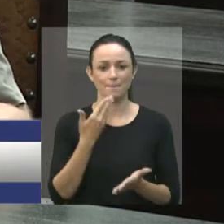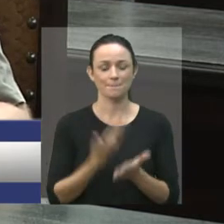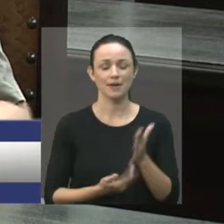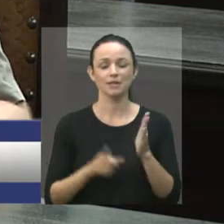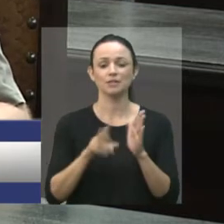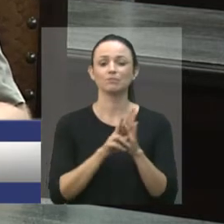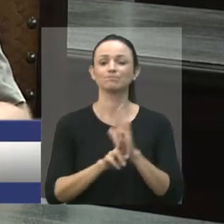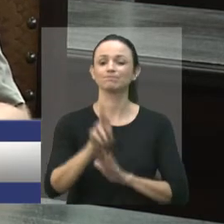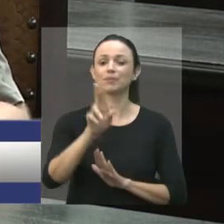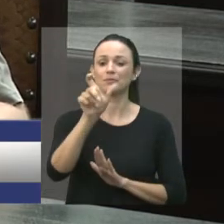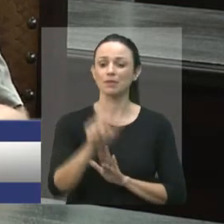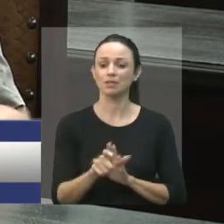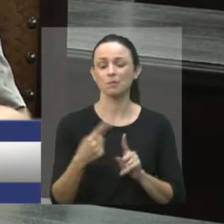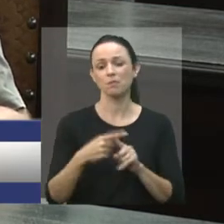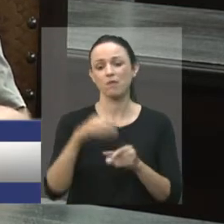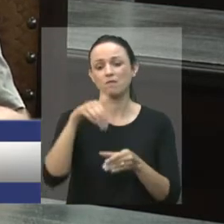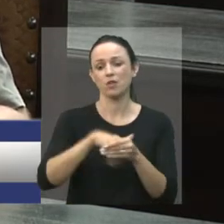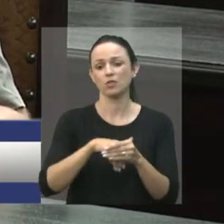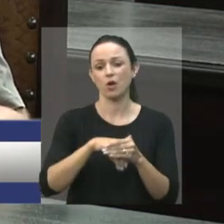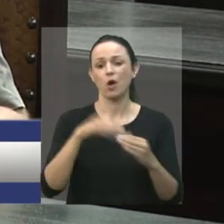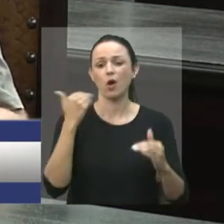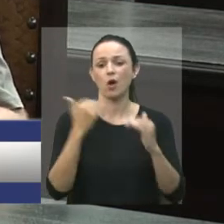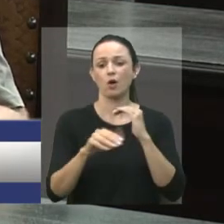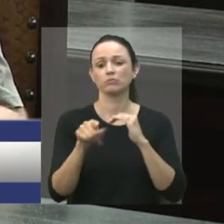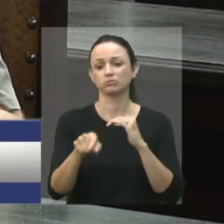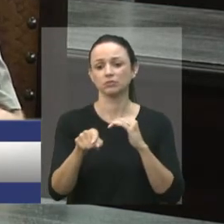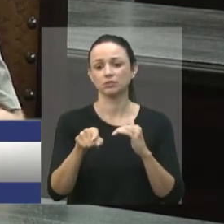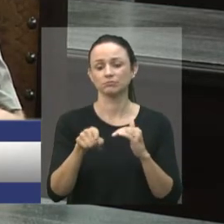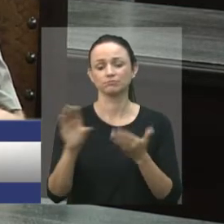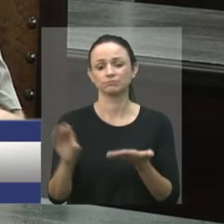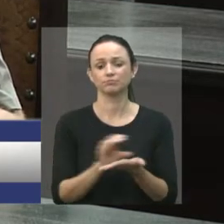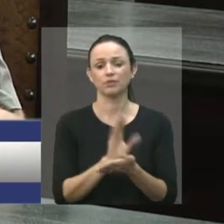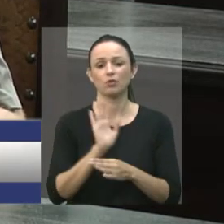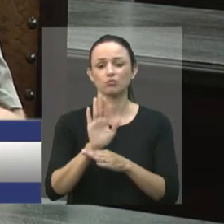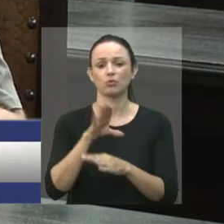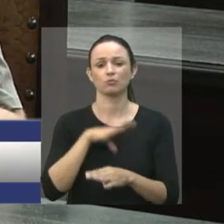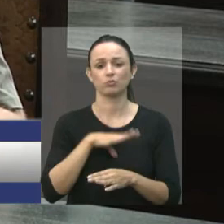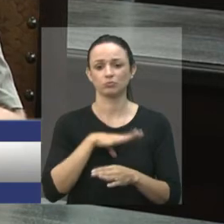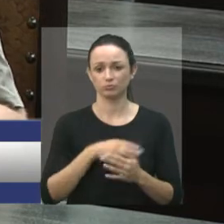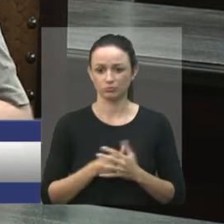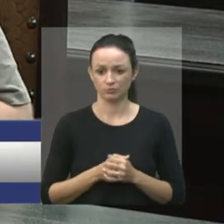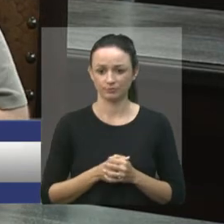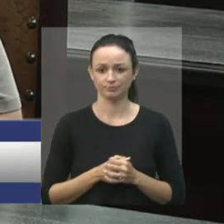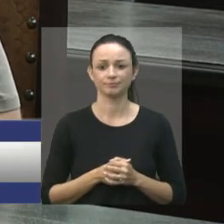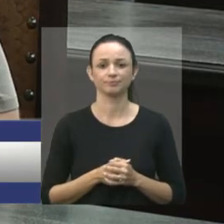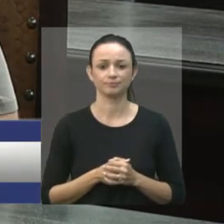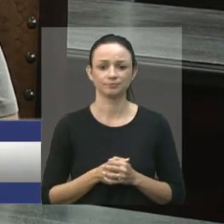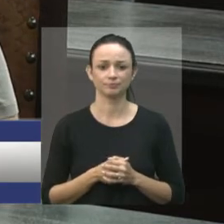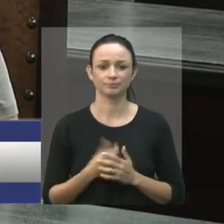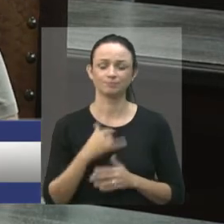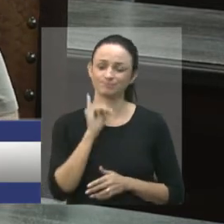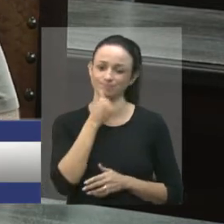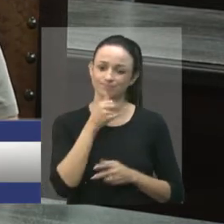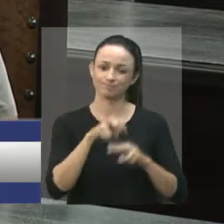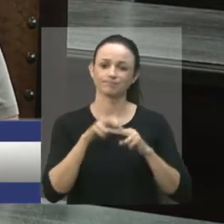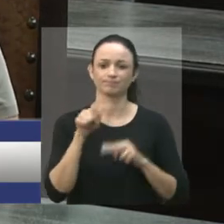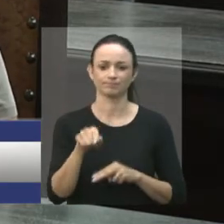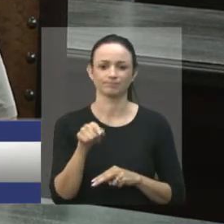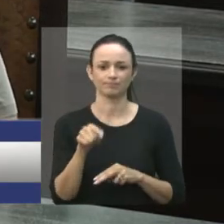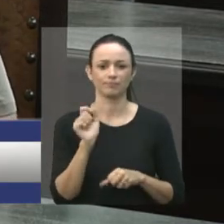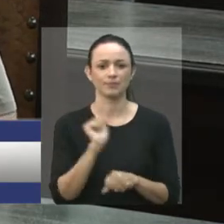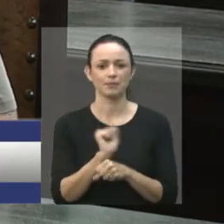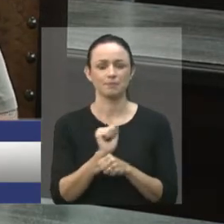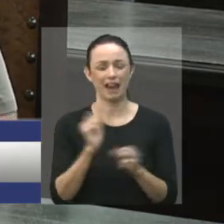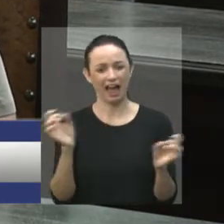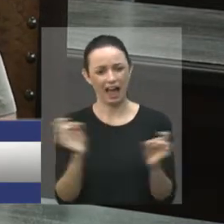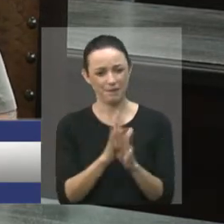representante, porque votou contra a emenda que beneficiaria o distrito. Então, o que a gente fica chateado é com isso, é esperar terminar o mandato